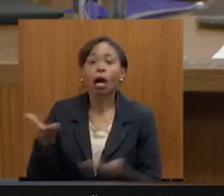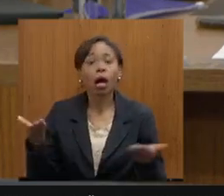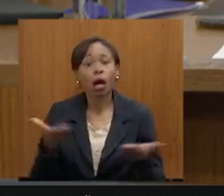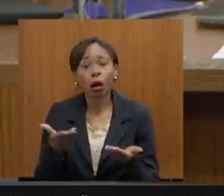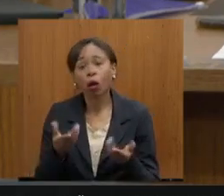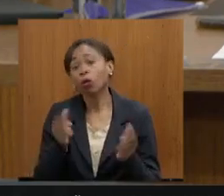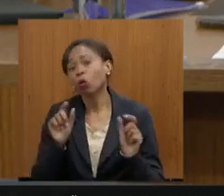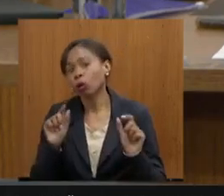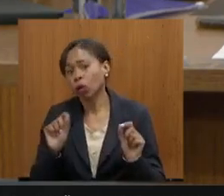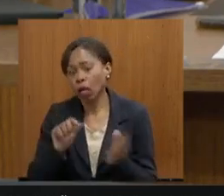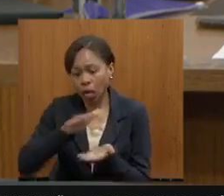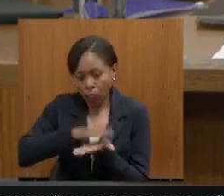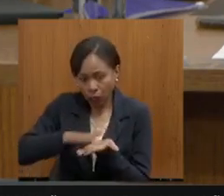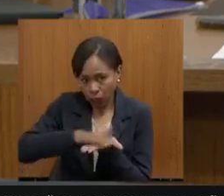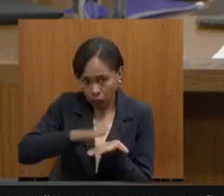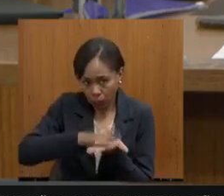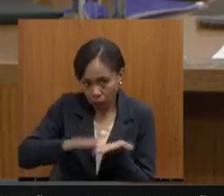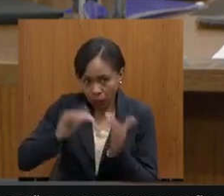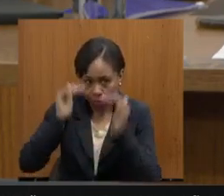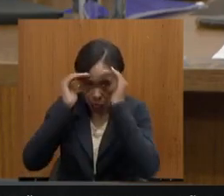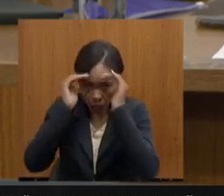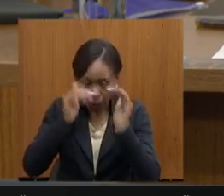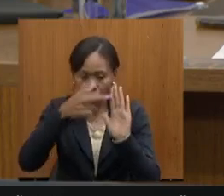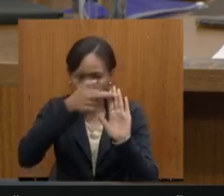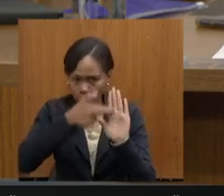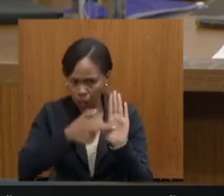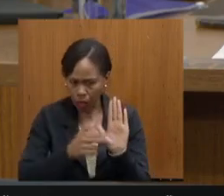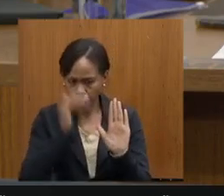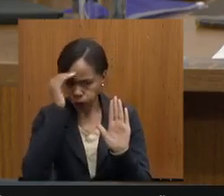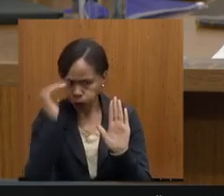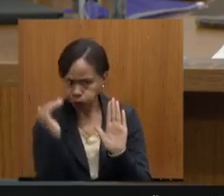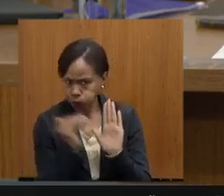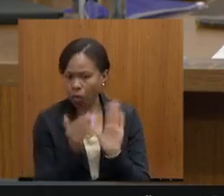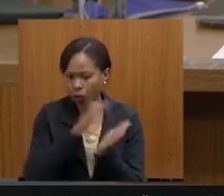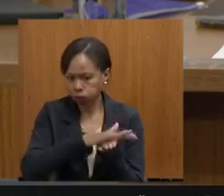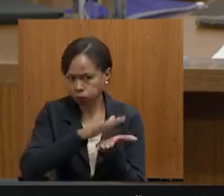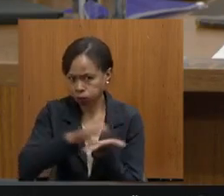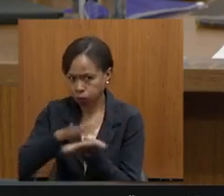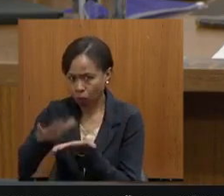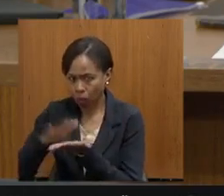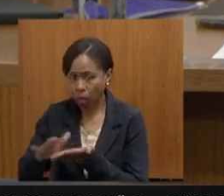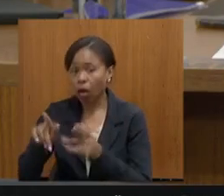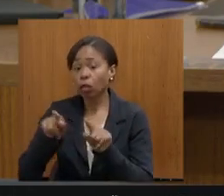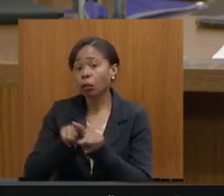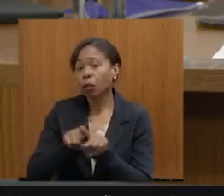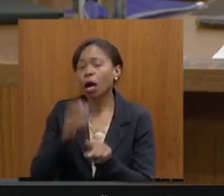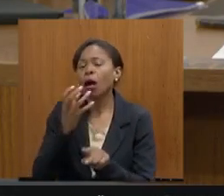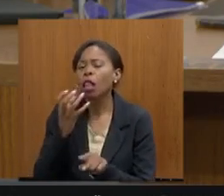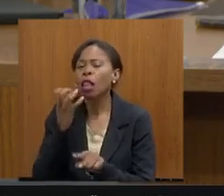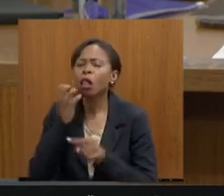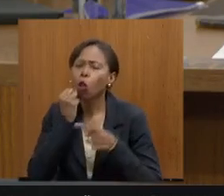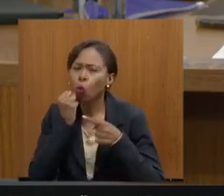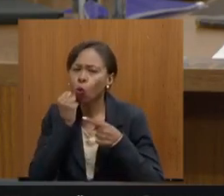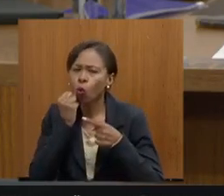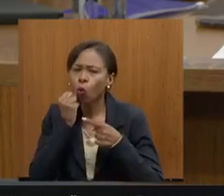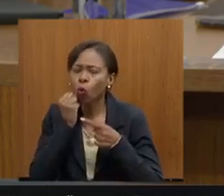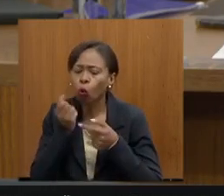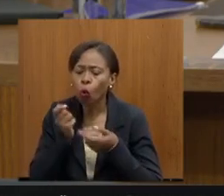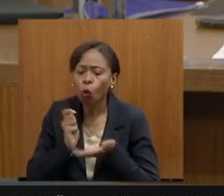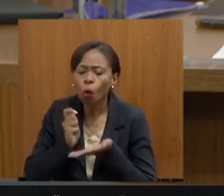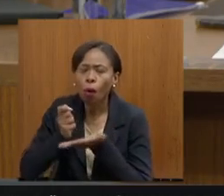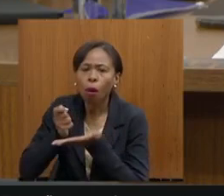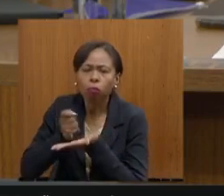estar dentro das e regulatórias em deficiente é distribuir o lucro apenas o lucro